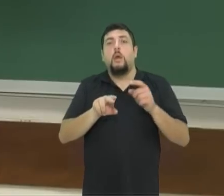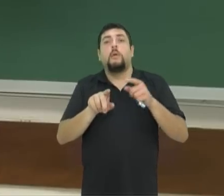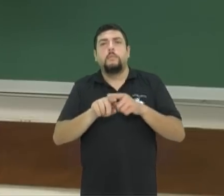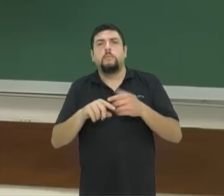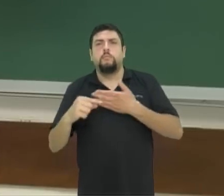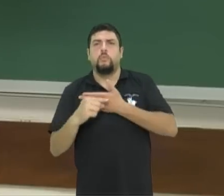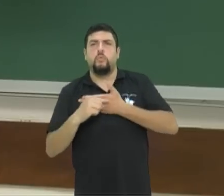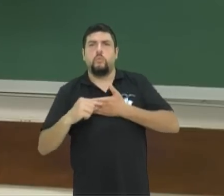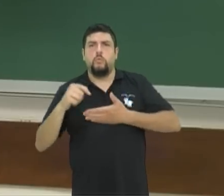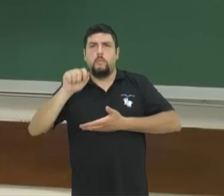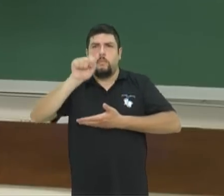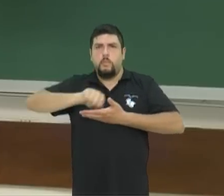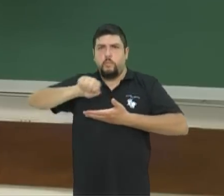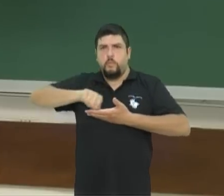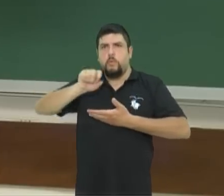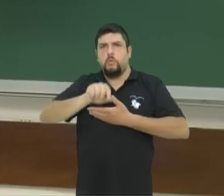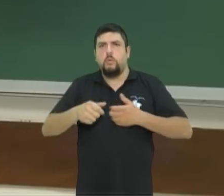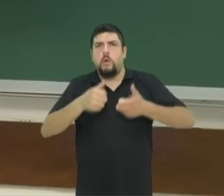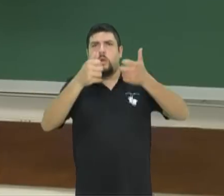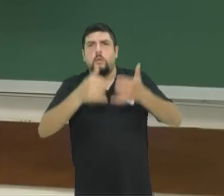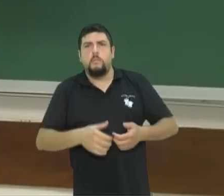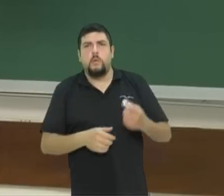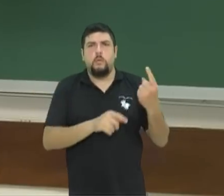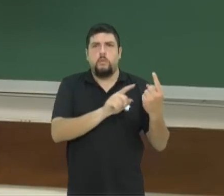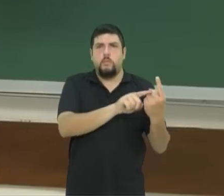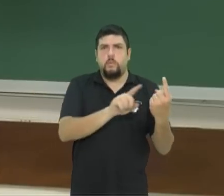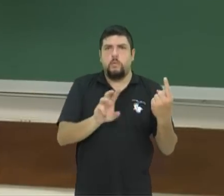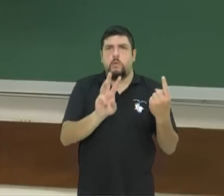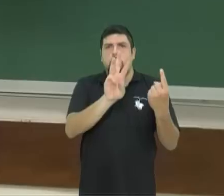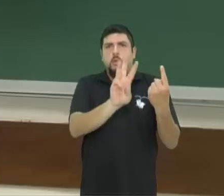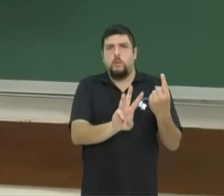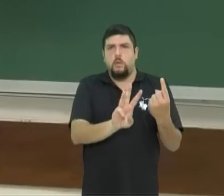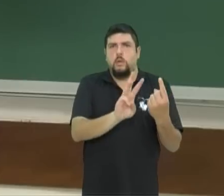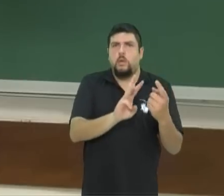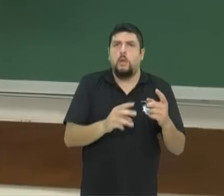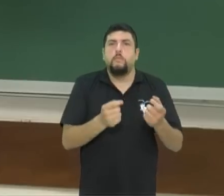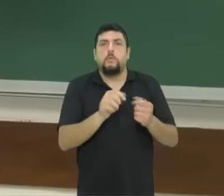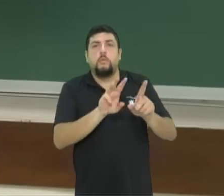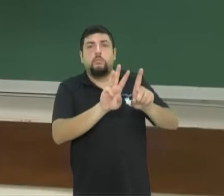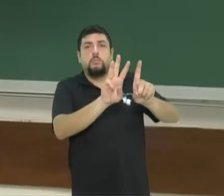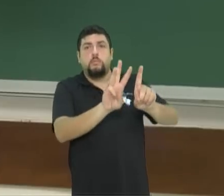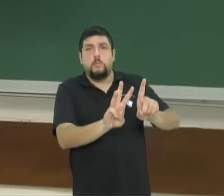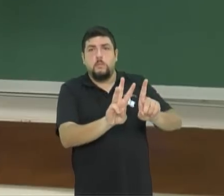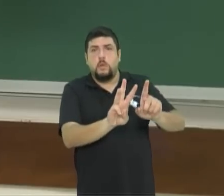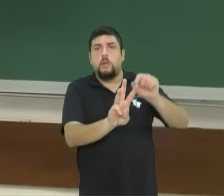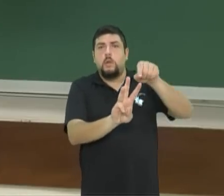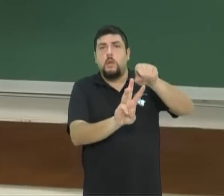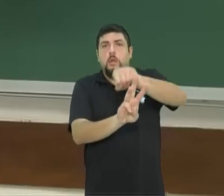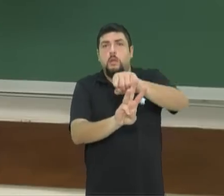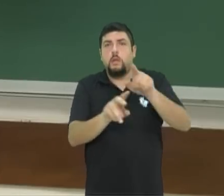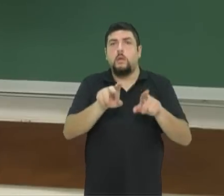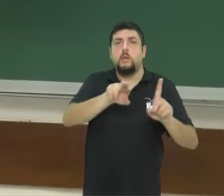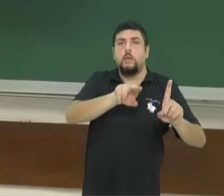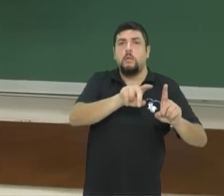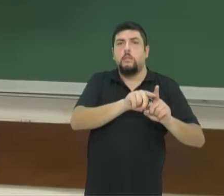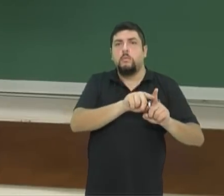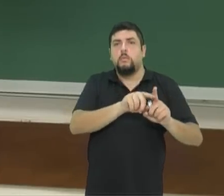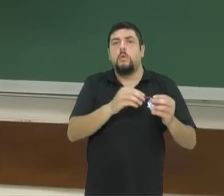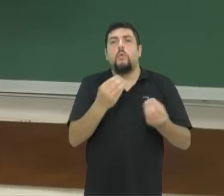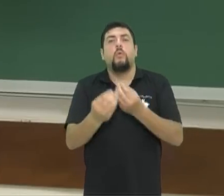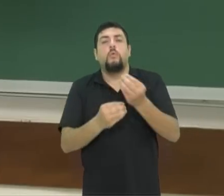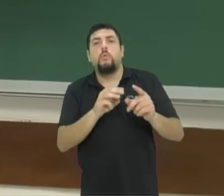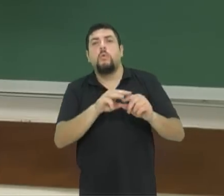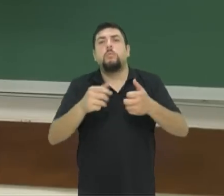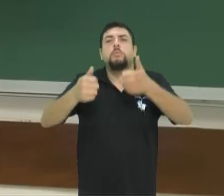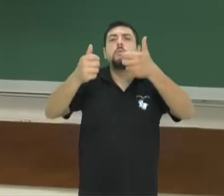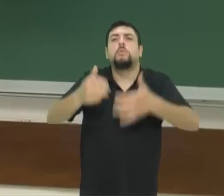sido entre vírgulas? Poderia, mas ele optou por colocar entre parênteses, que é uma forma de chamar mais a atenção do leitor. Né? Então, o